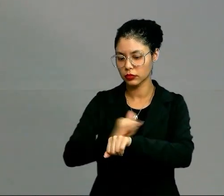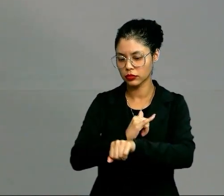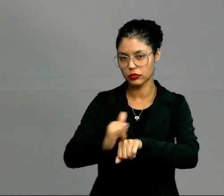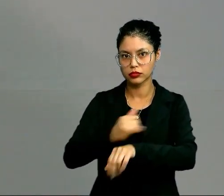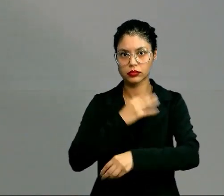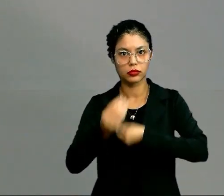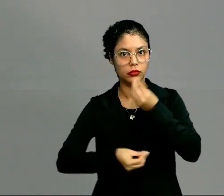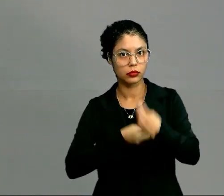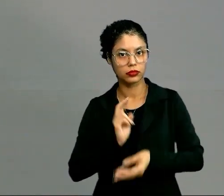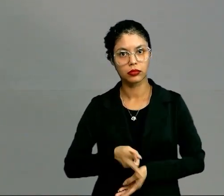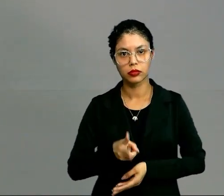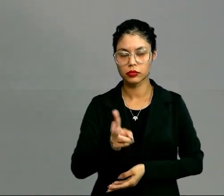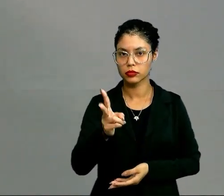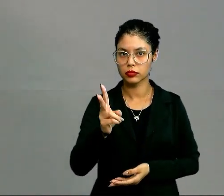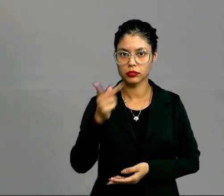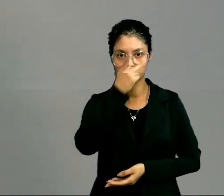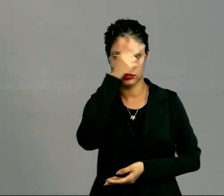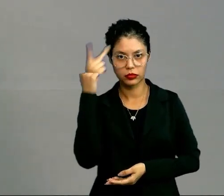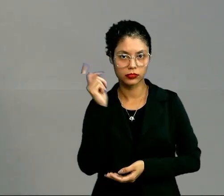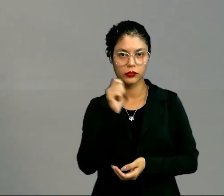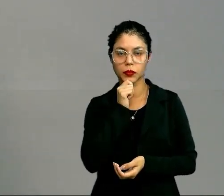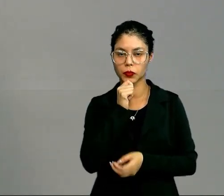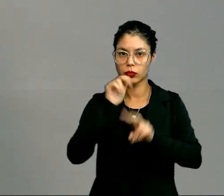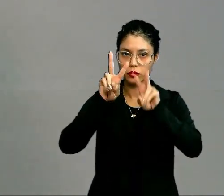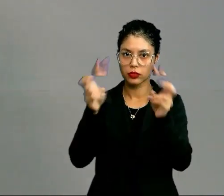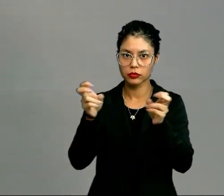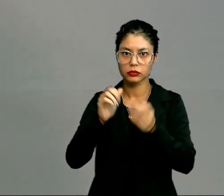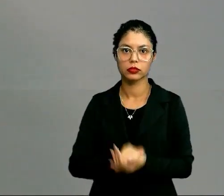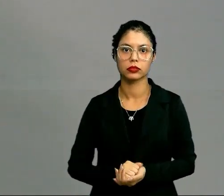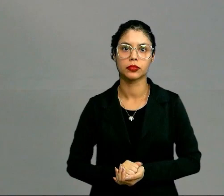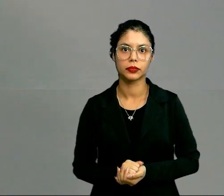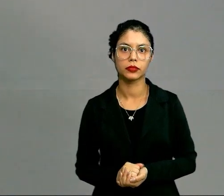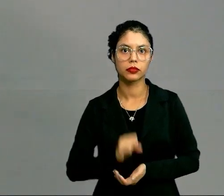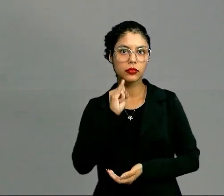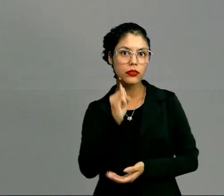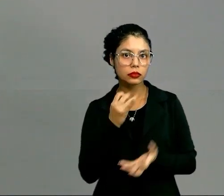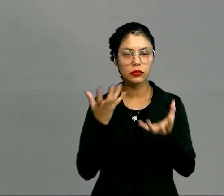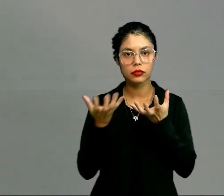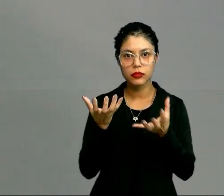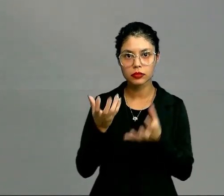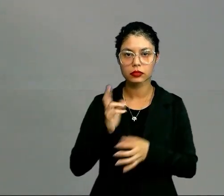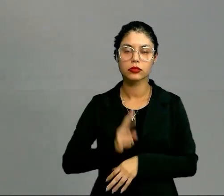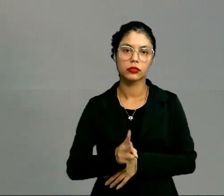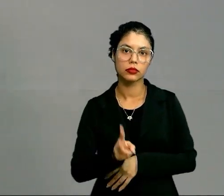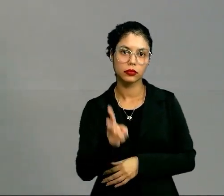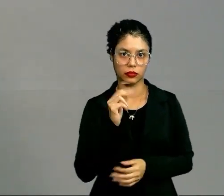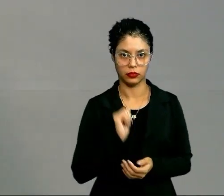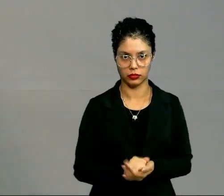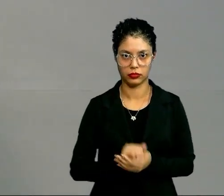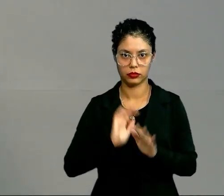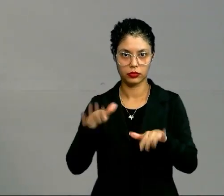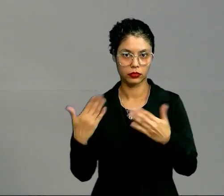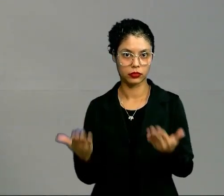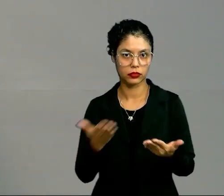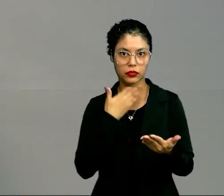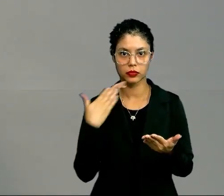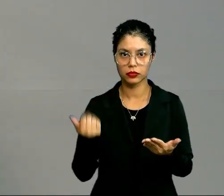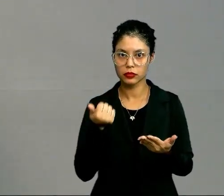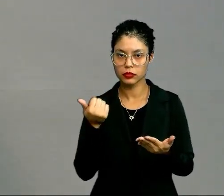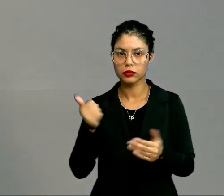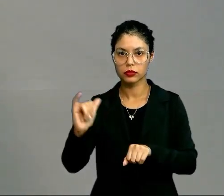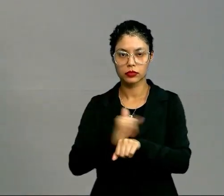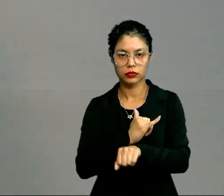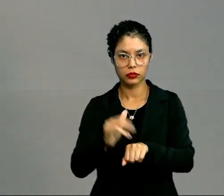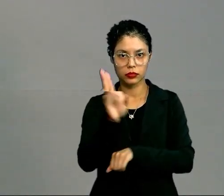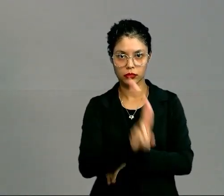estratégia de convencer alguém a respeito de um determinado assunto. Se ele quer convencer alguém, qual foi a